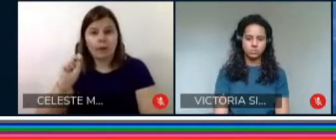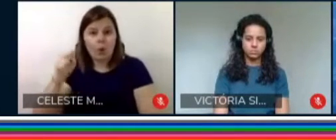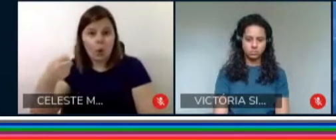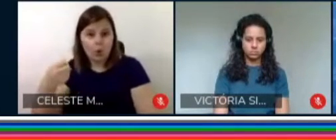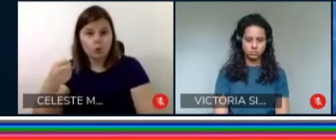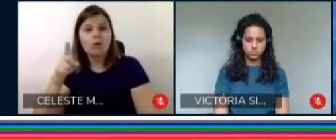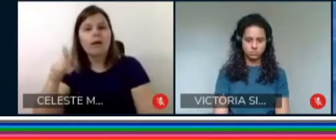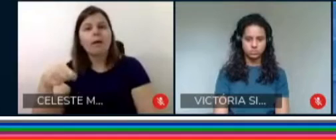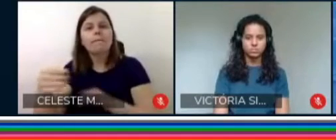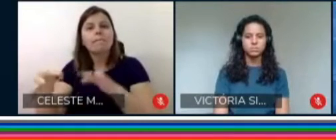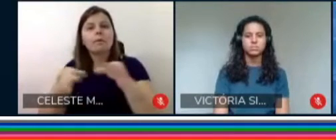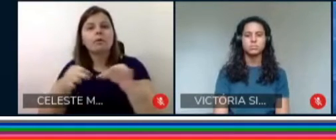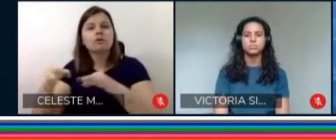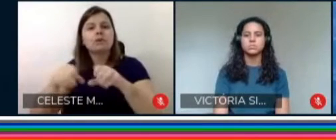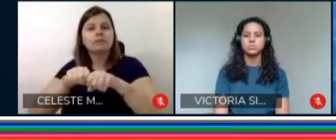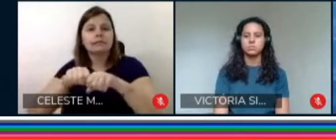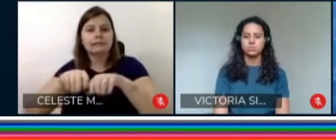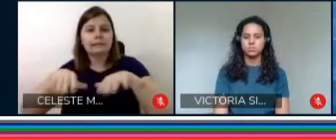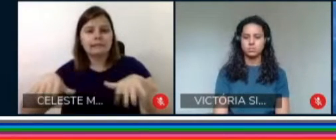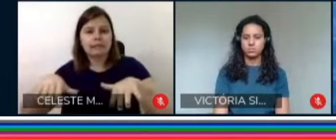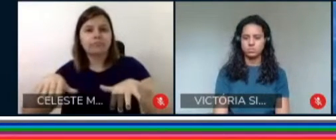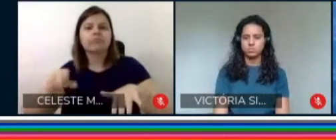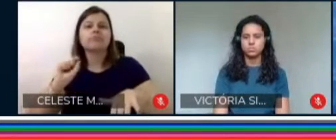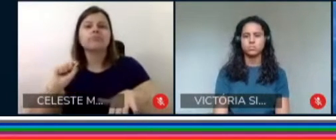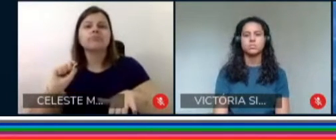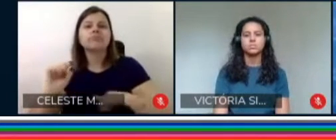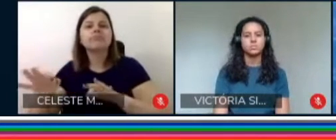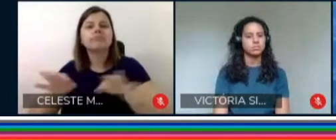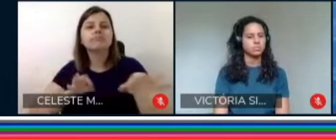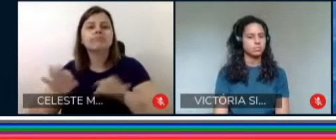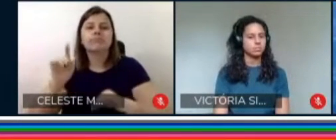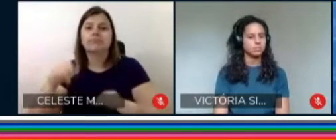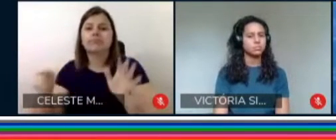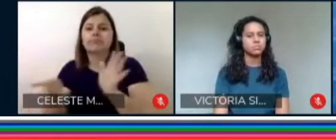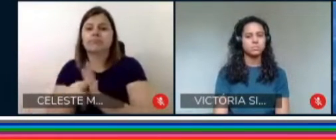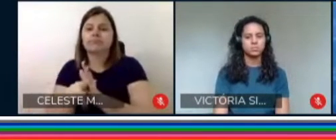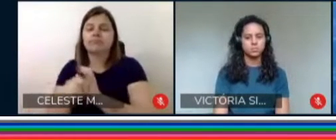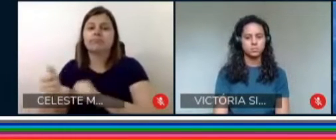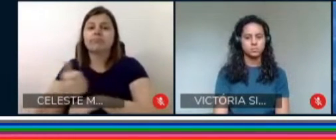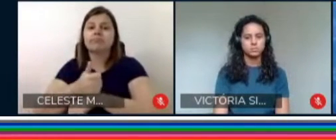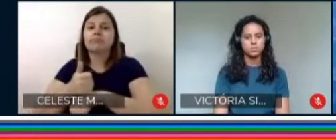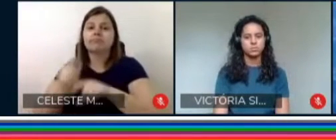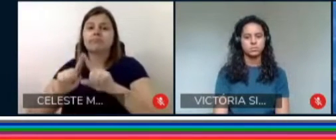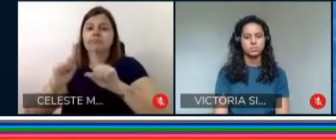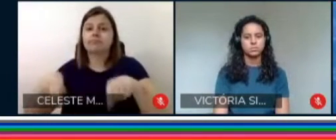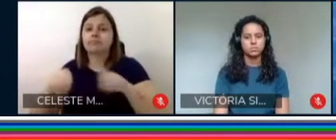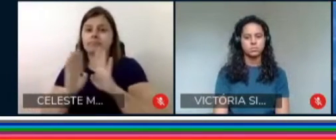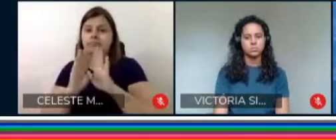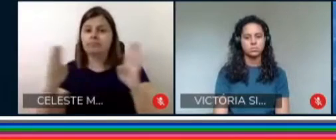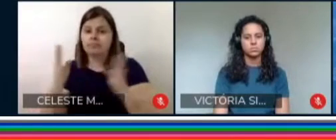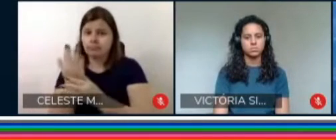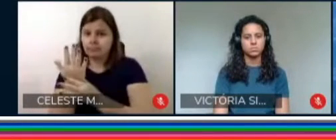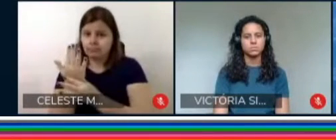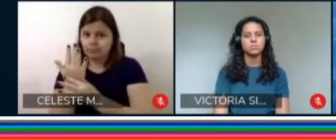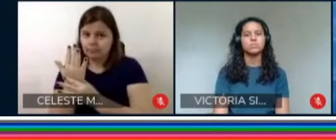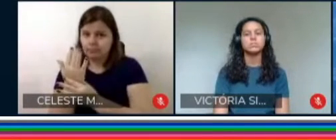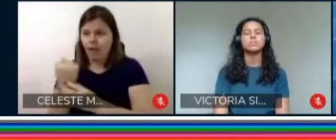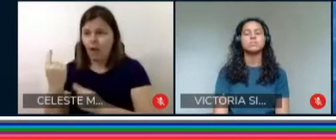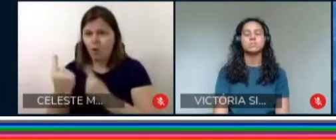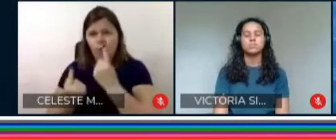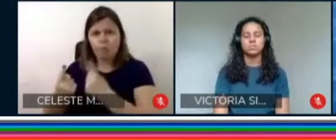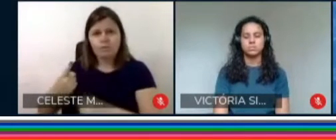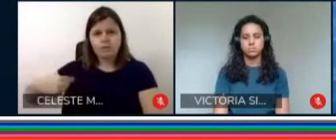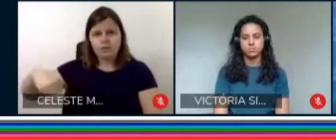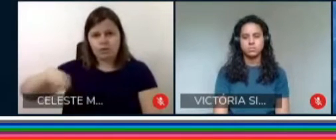extensão que é idealizado e praticado pelas bibliotecas da URGS, né, por alguns de nós, né,